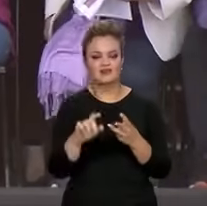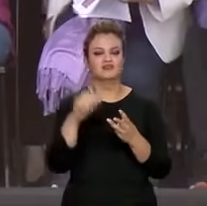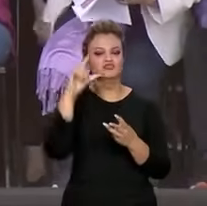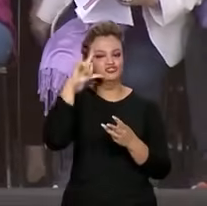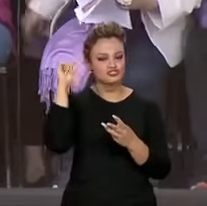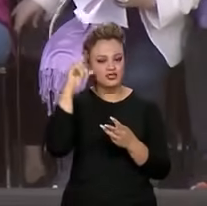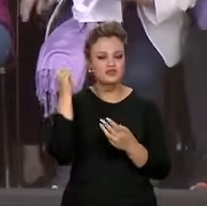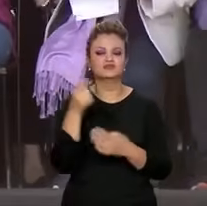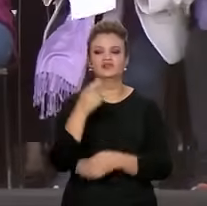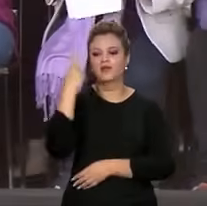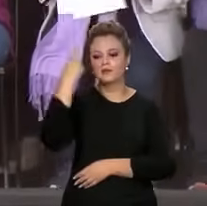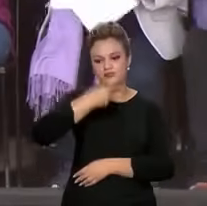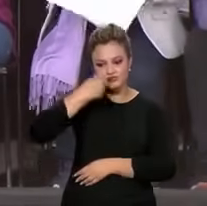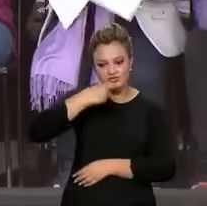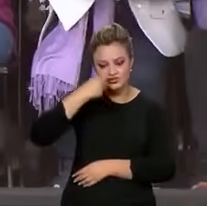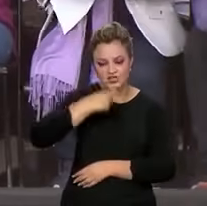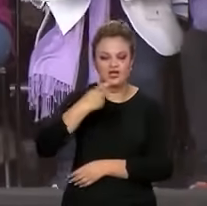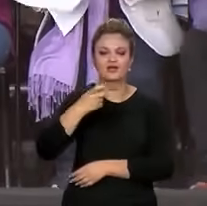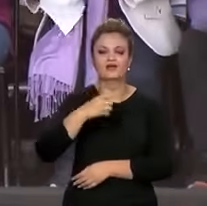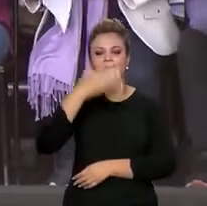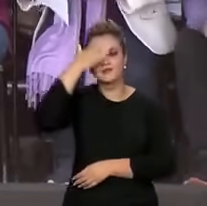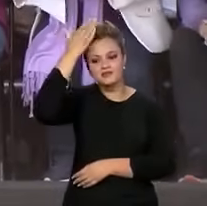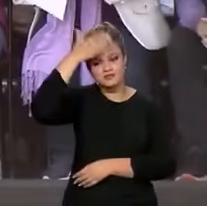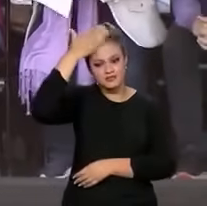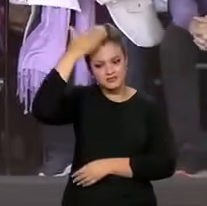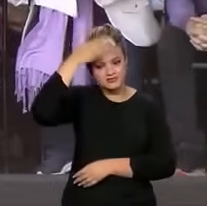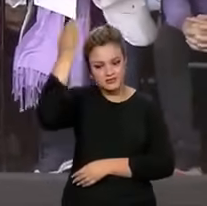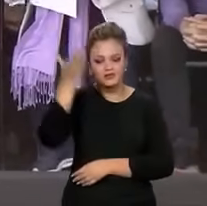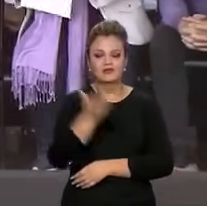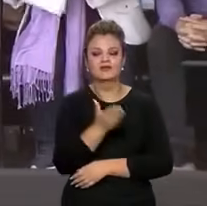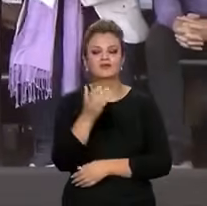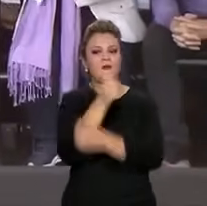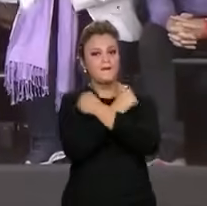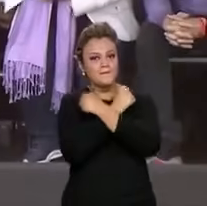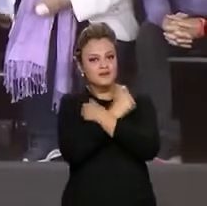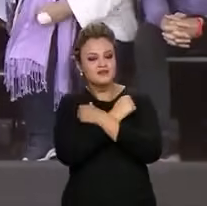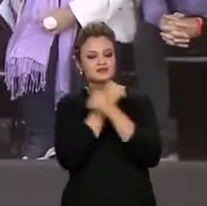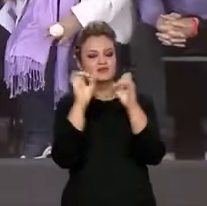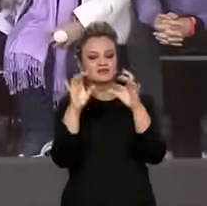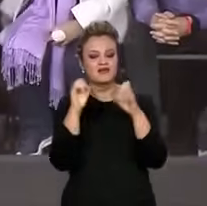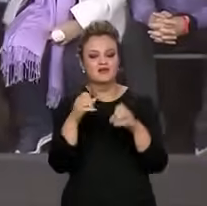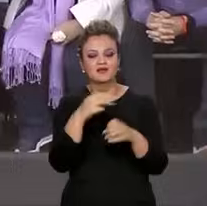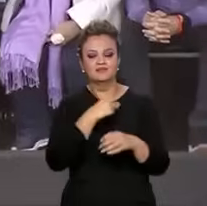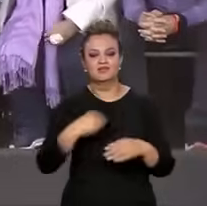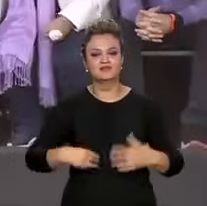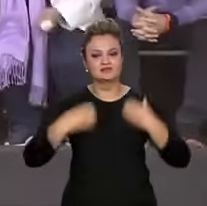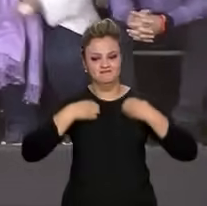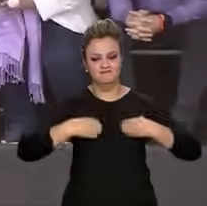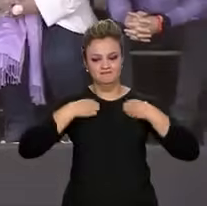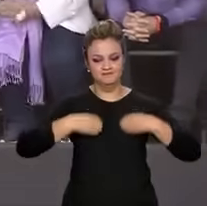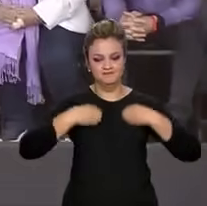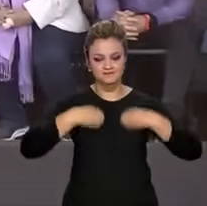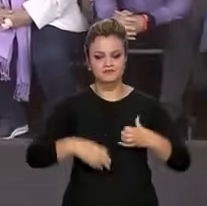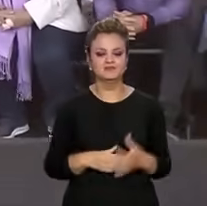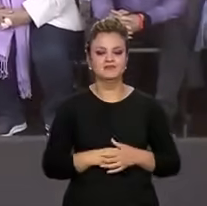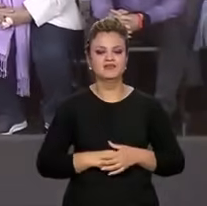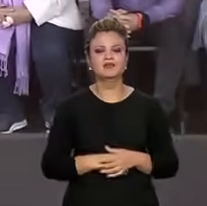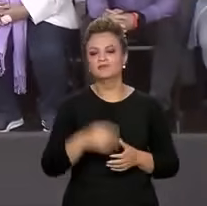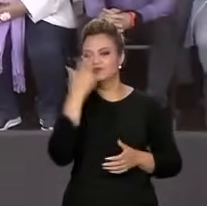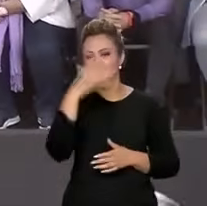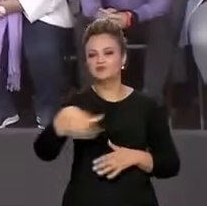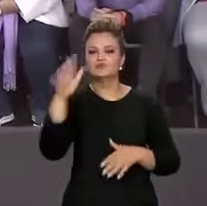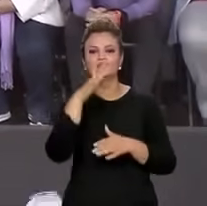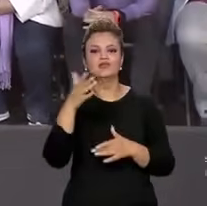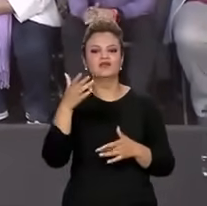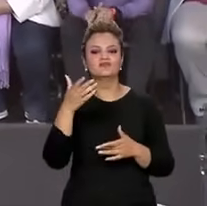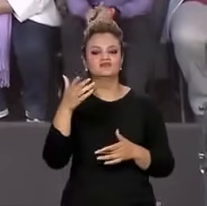Ministro Paulo Teixeira Márcio Macedo e um abraço especial ao ministro da Cida a todos e